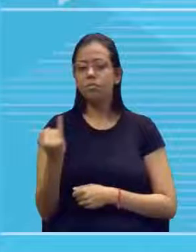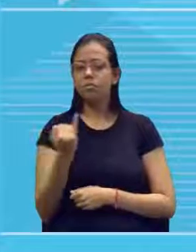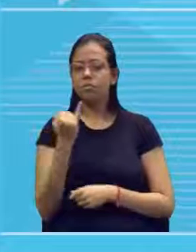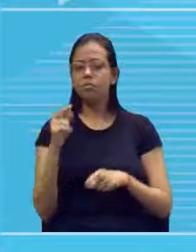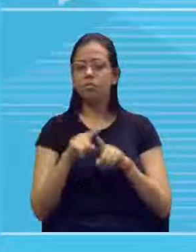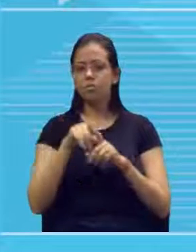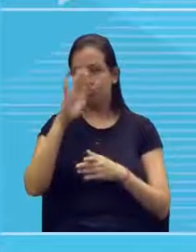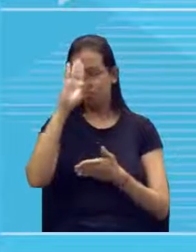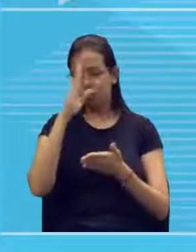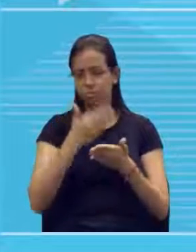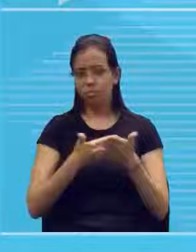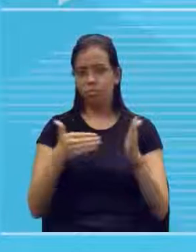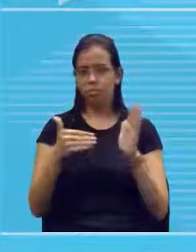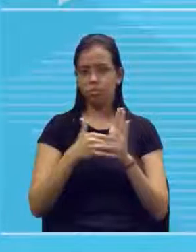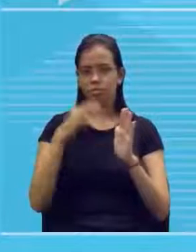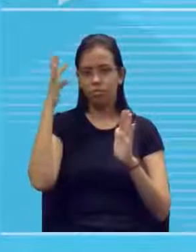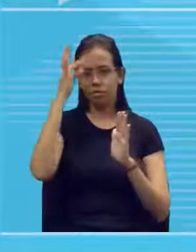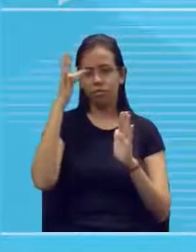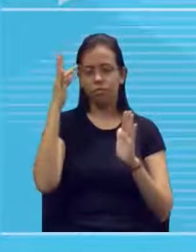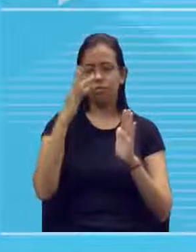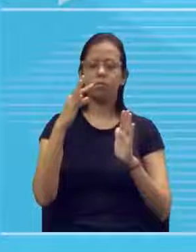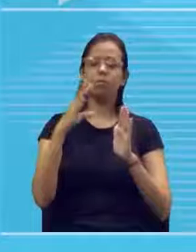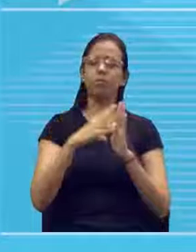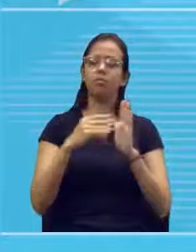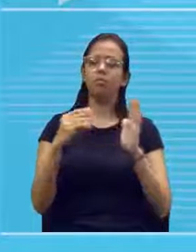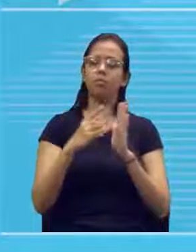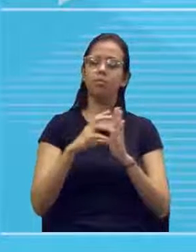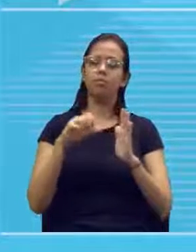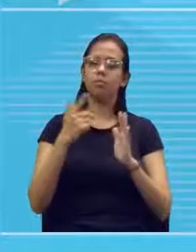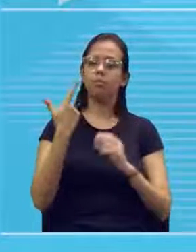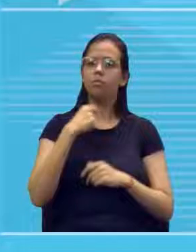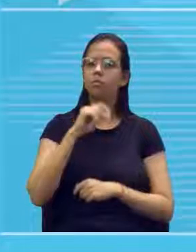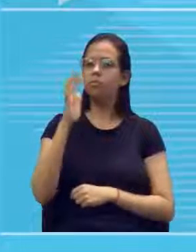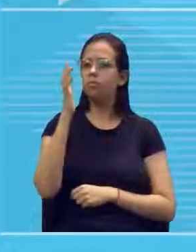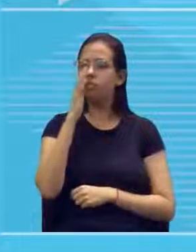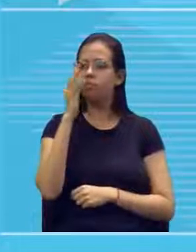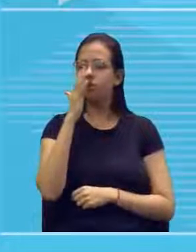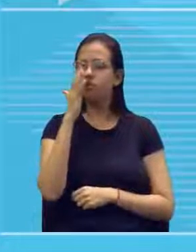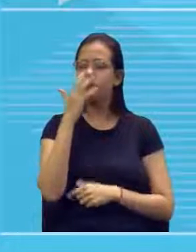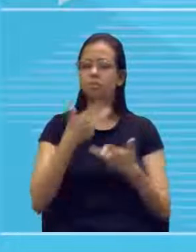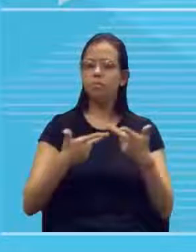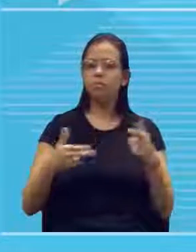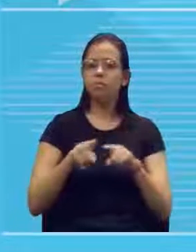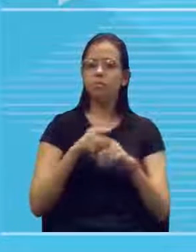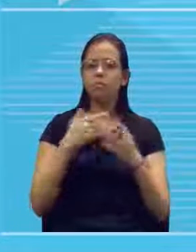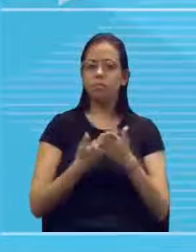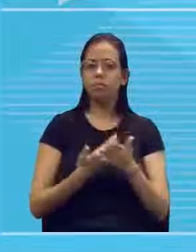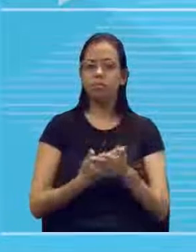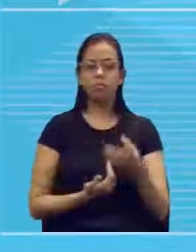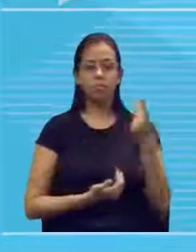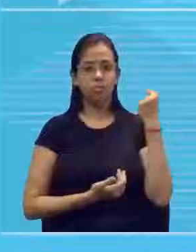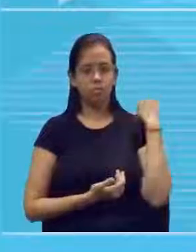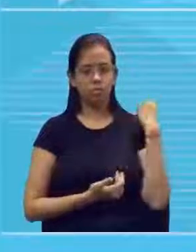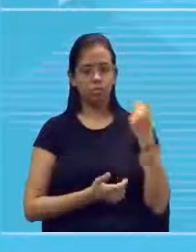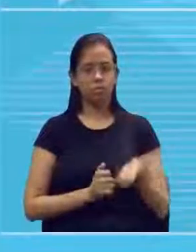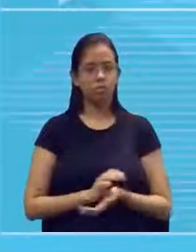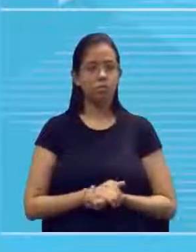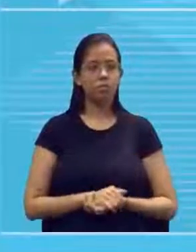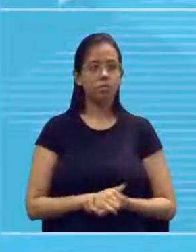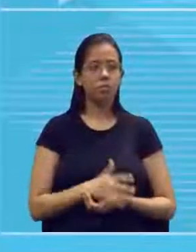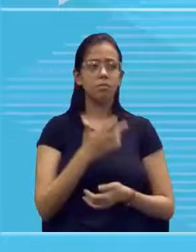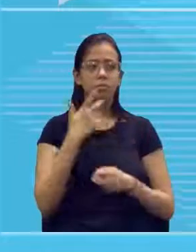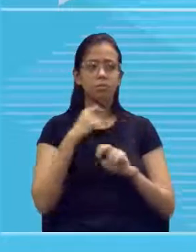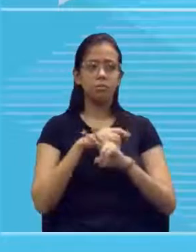acreditam na última teoria da moda ou os que observam seu entorno e estudam seu passado então aí vai falar de